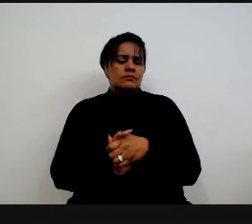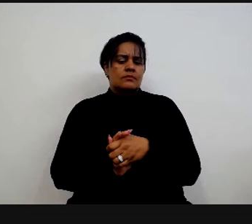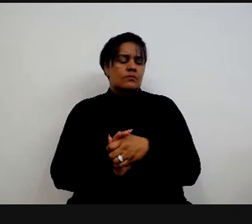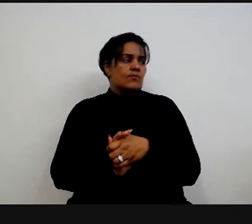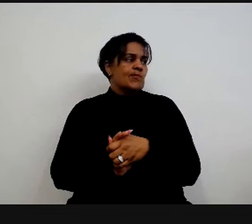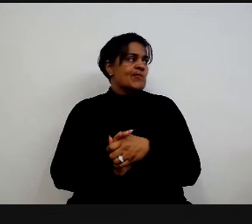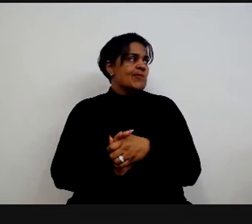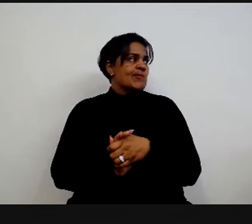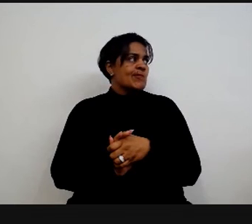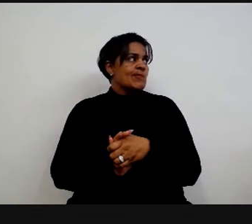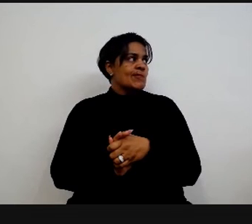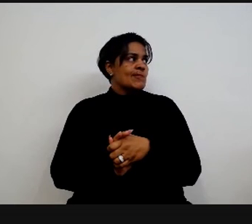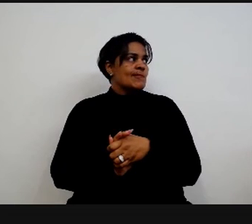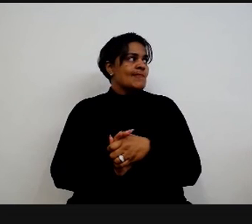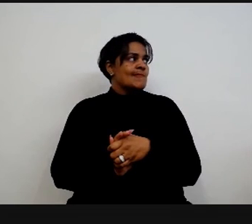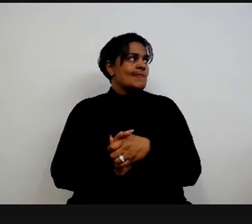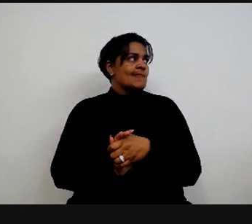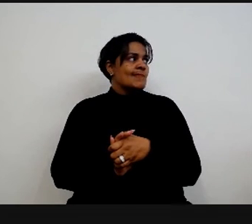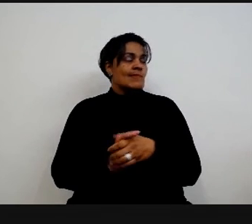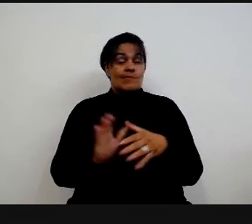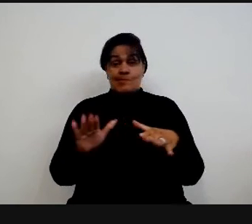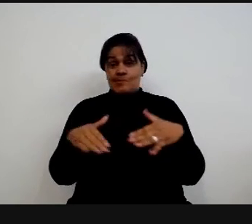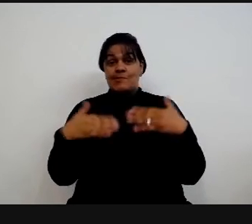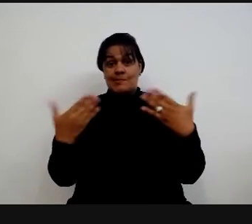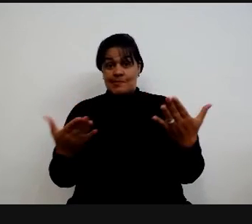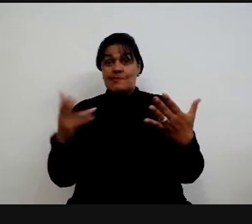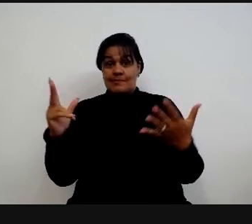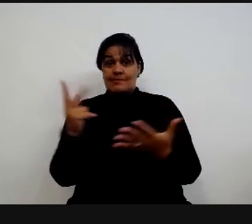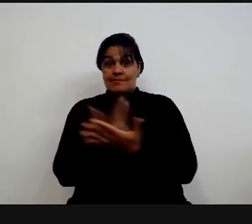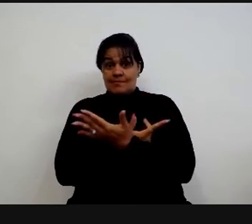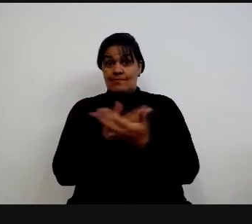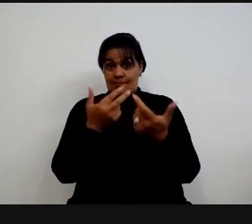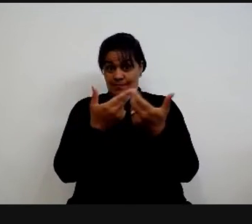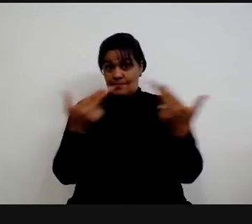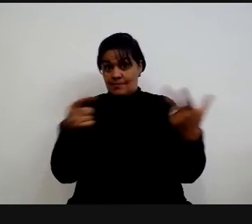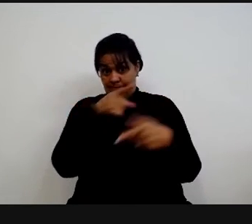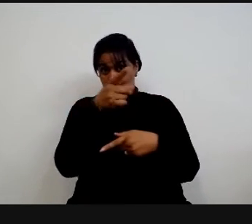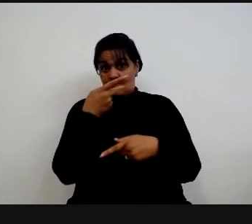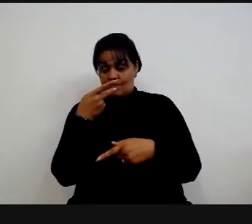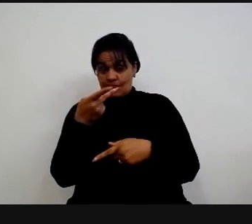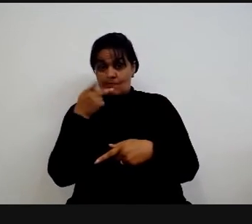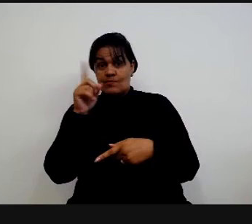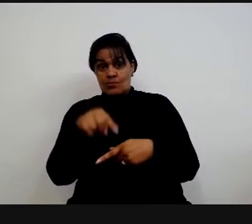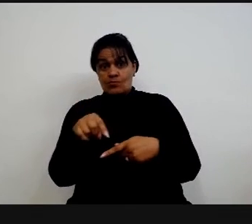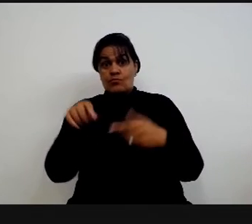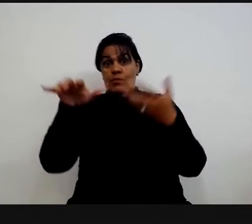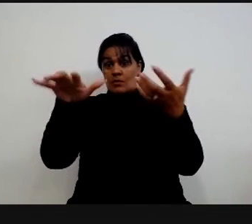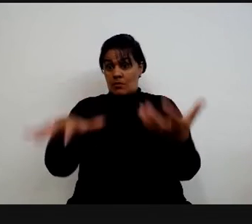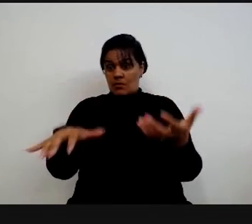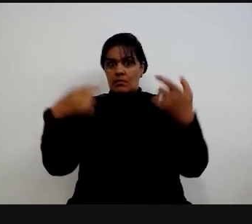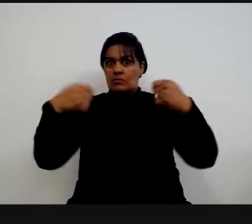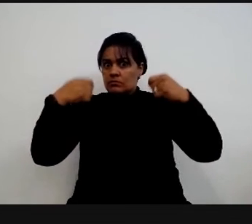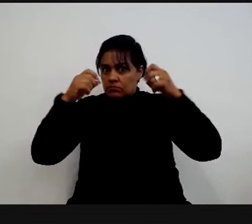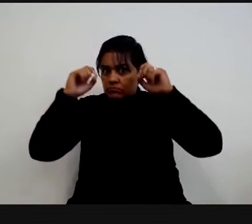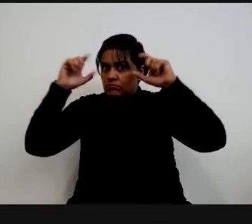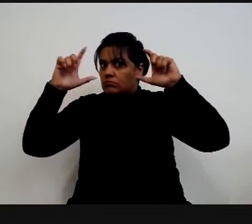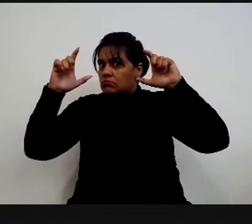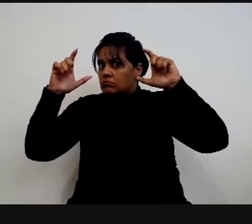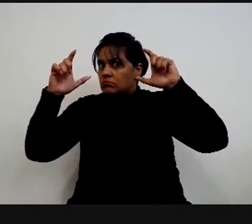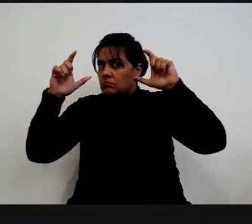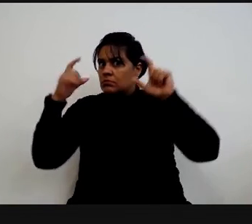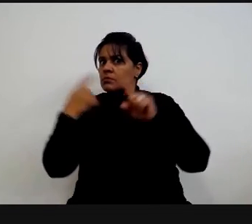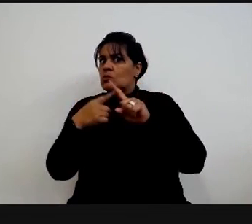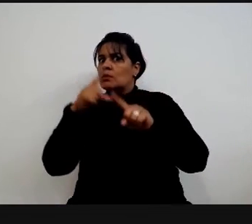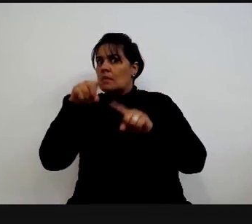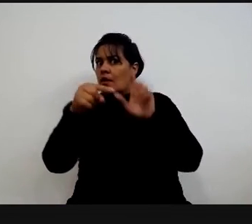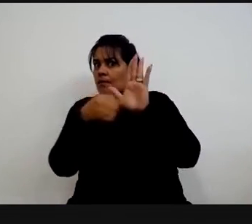esses sídios aparecem por aí, os parlamentos têm que ficar de antena ligada, porque eles costumam